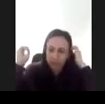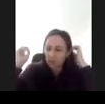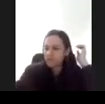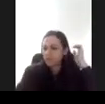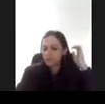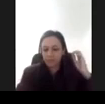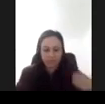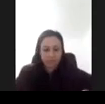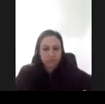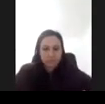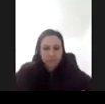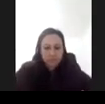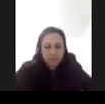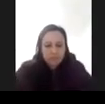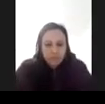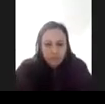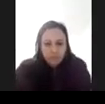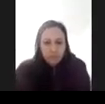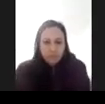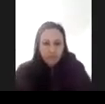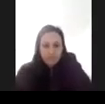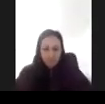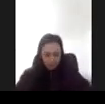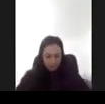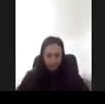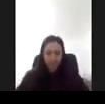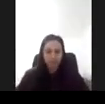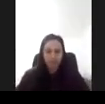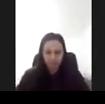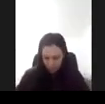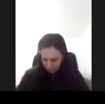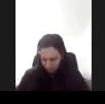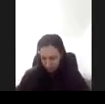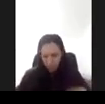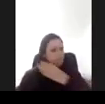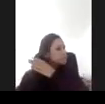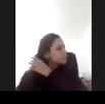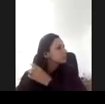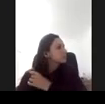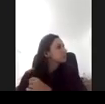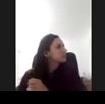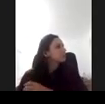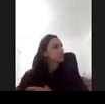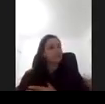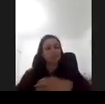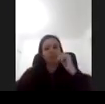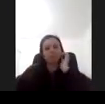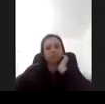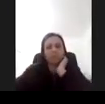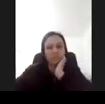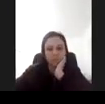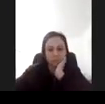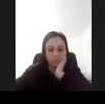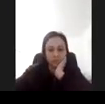parceria nova, né? A gente fez um acordo no início do ano que potencializa aí alguns descontos,